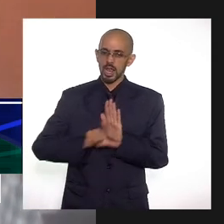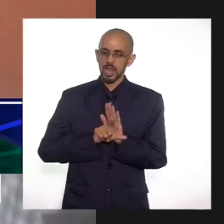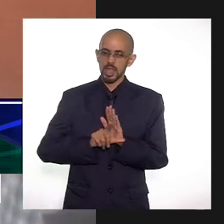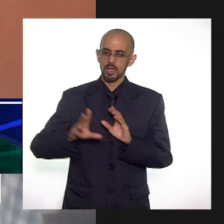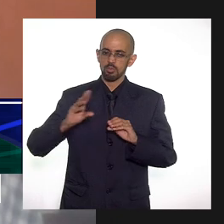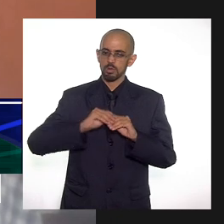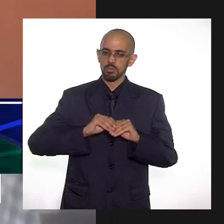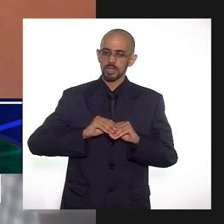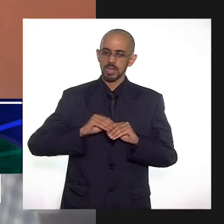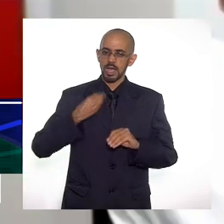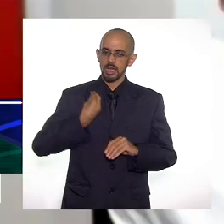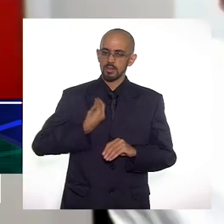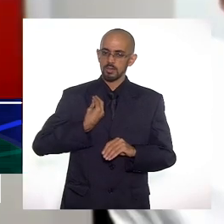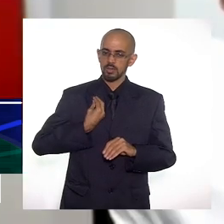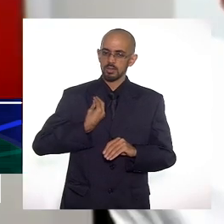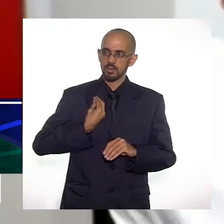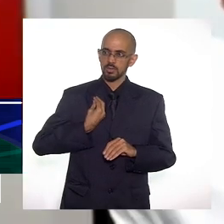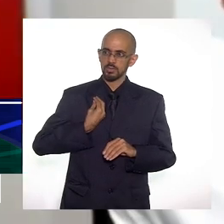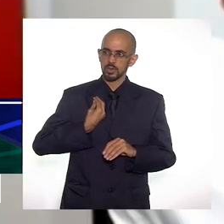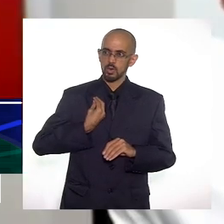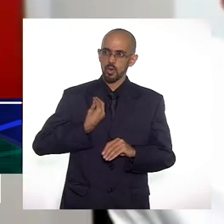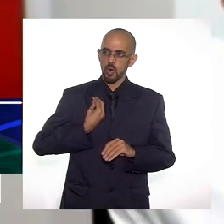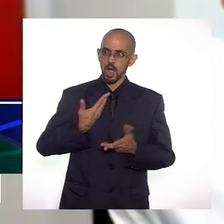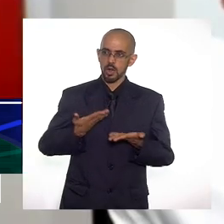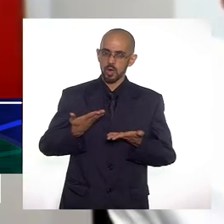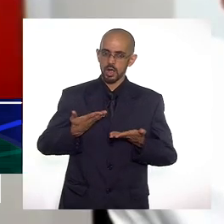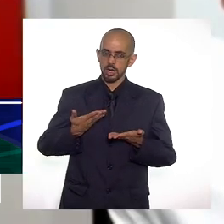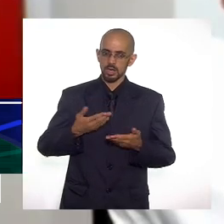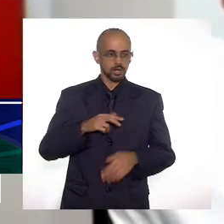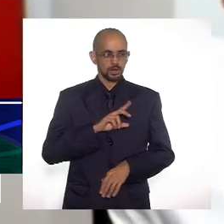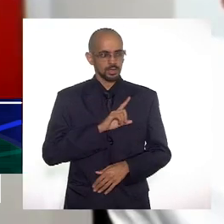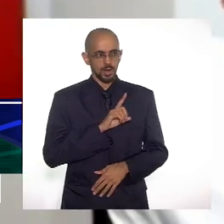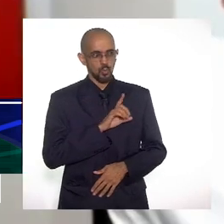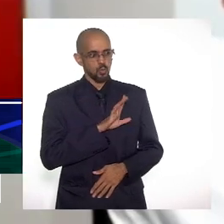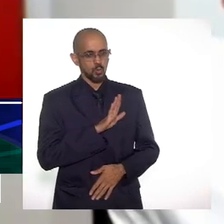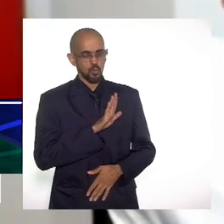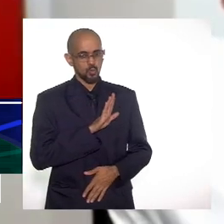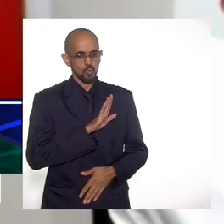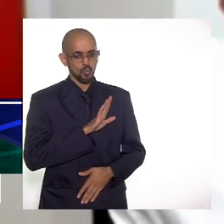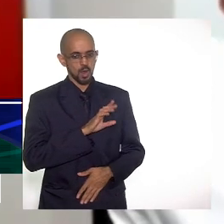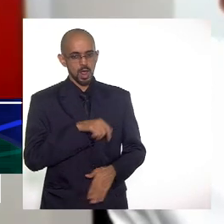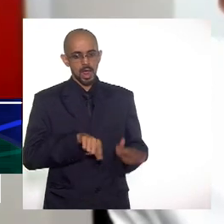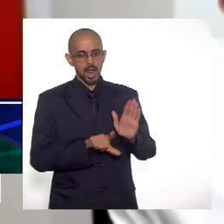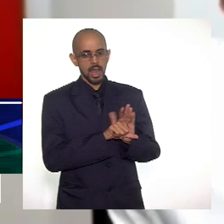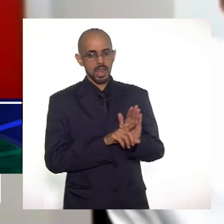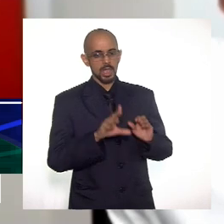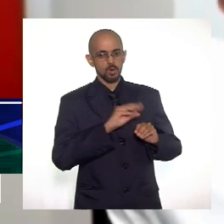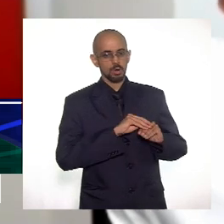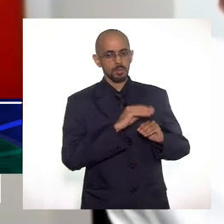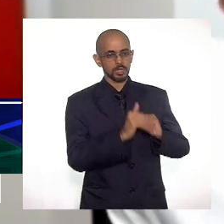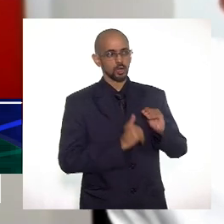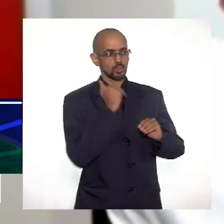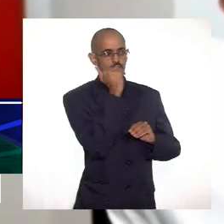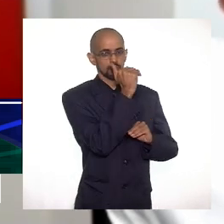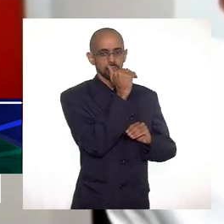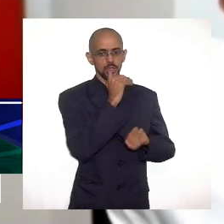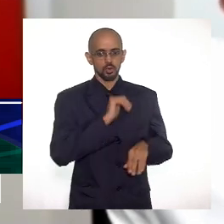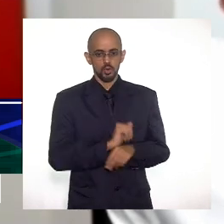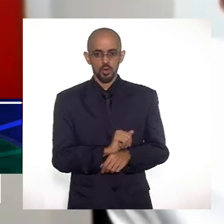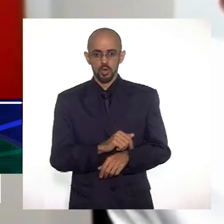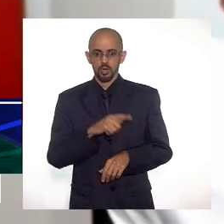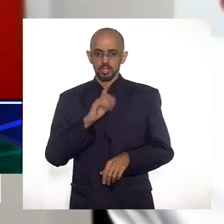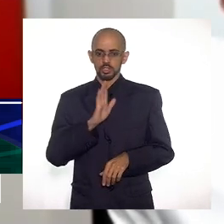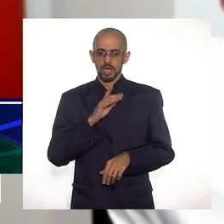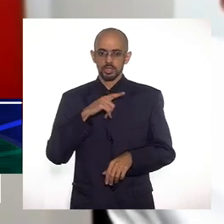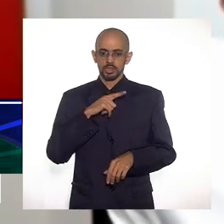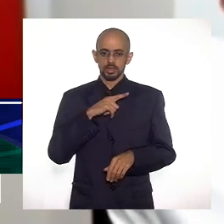vigor? Não, senhor, mas... Não, senhor. A lei complementar ela é superior, logicamente. Tem um quórum, inclusive,